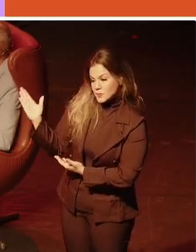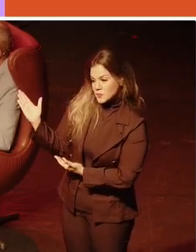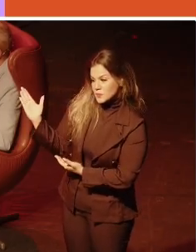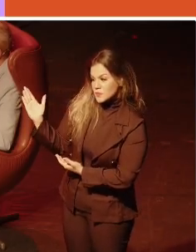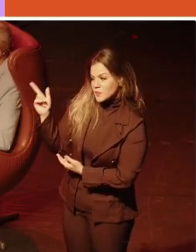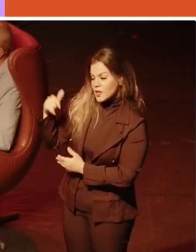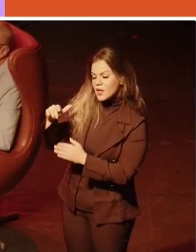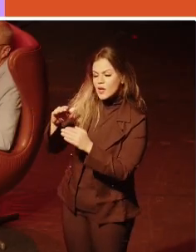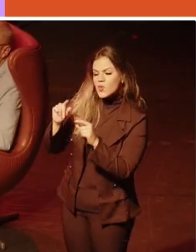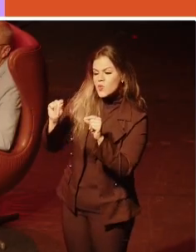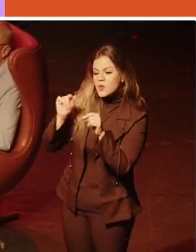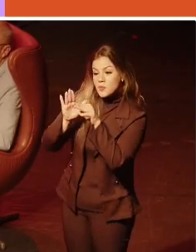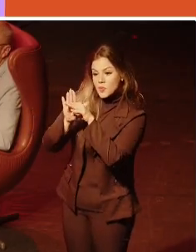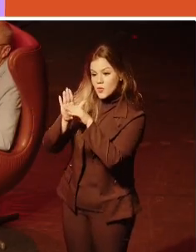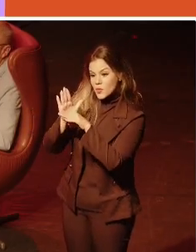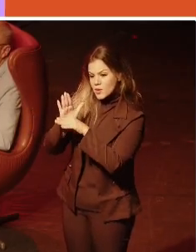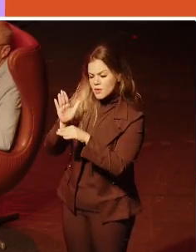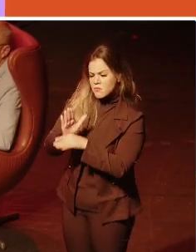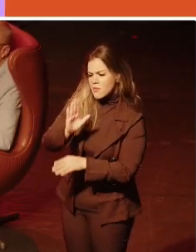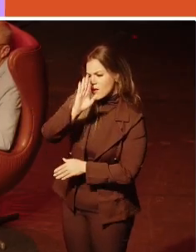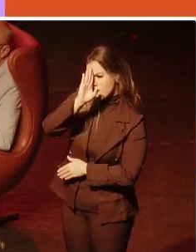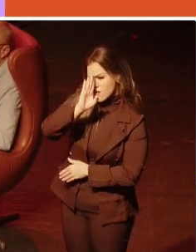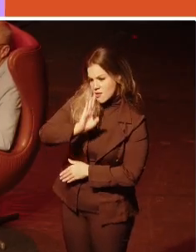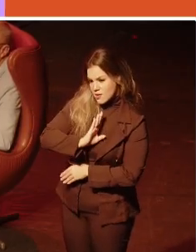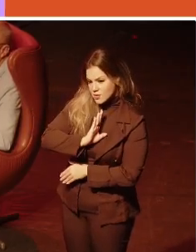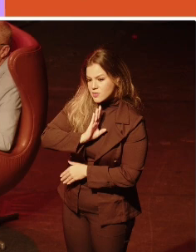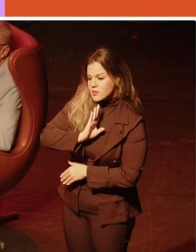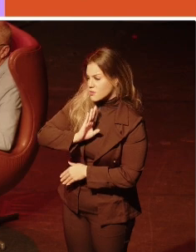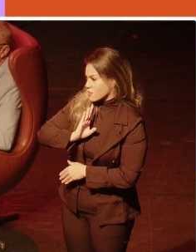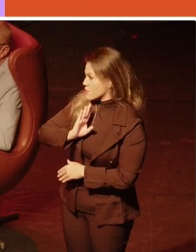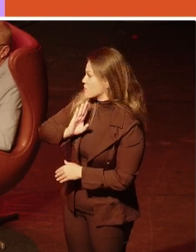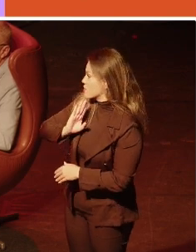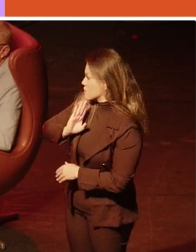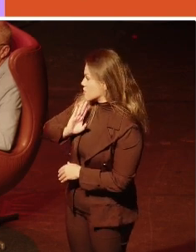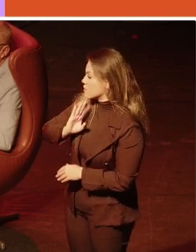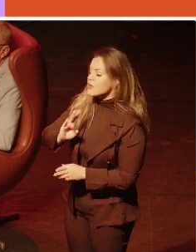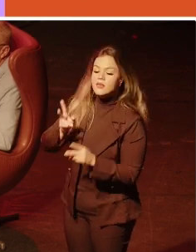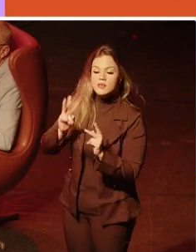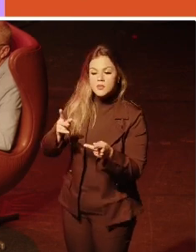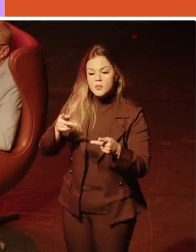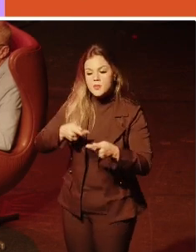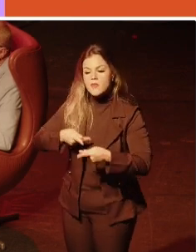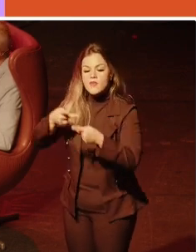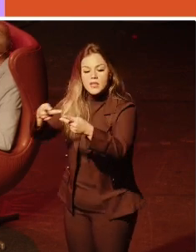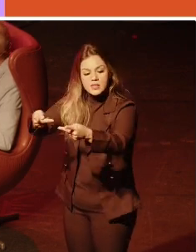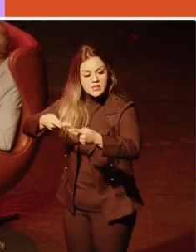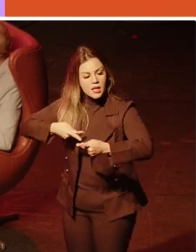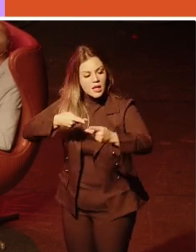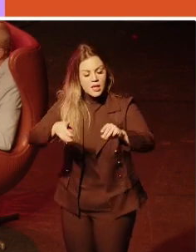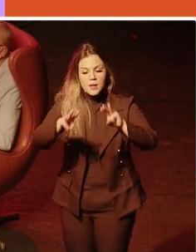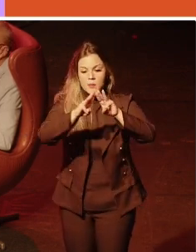um programa gratuito, a gente vai em visitas a museus,